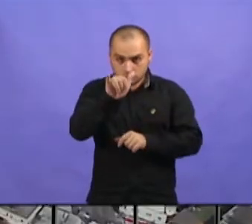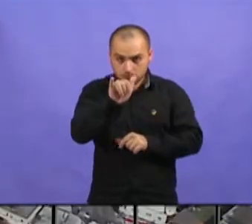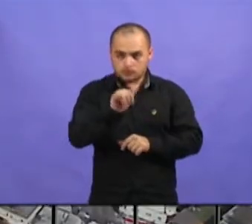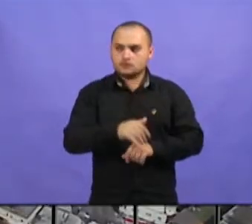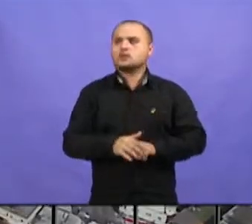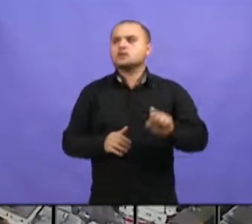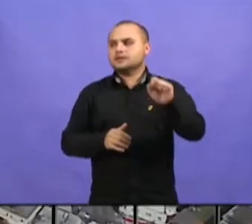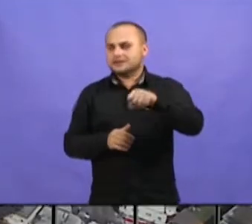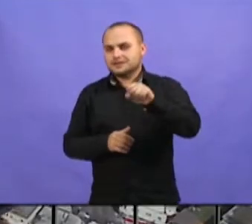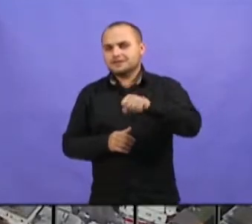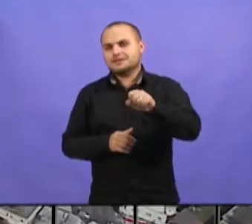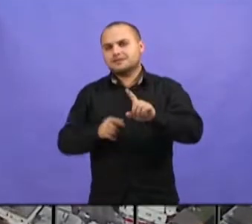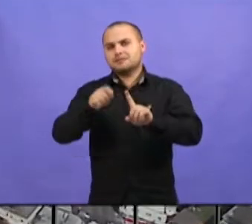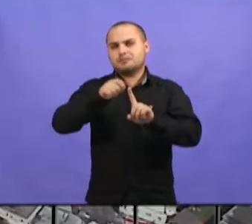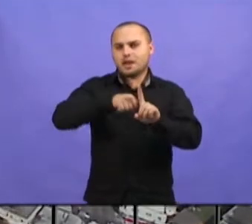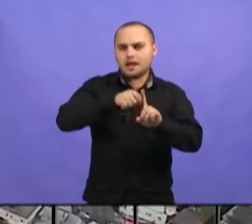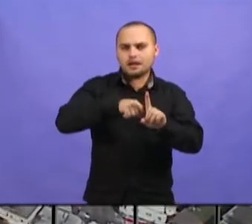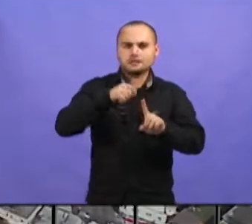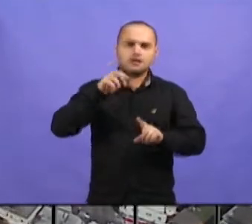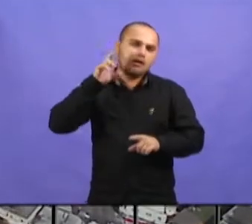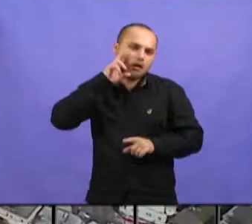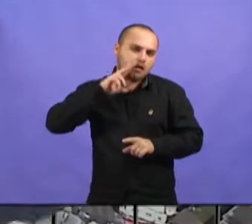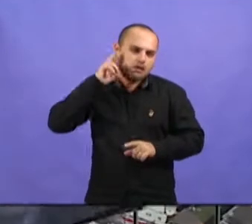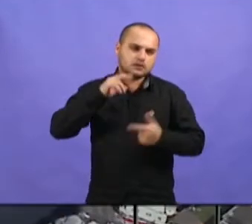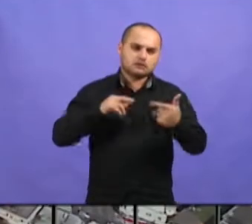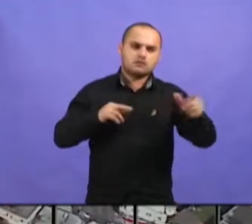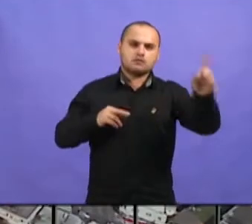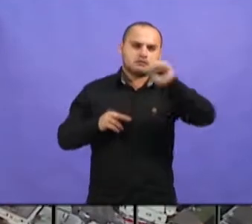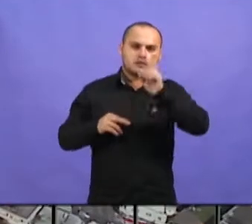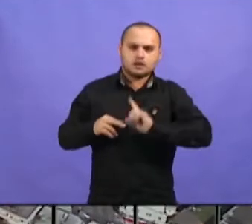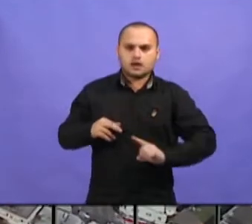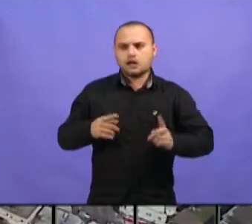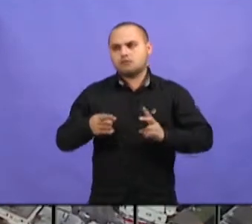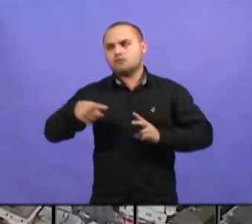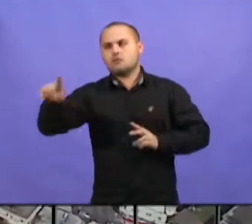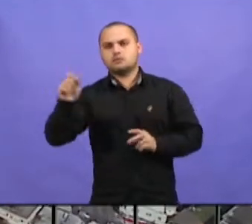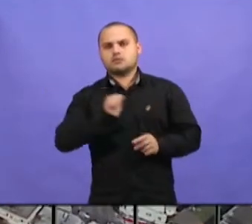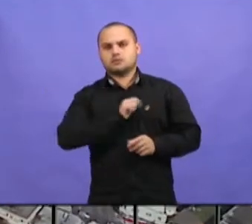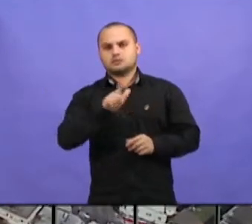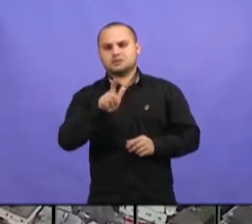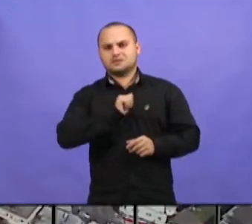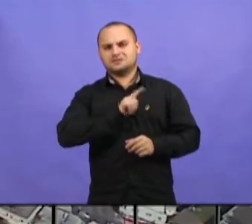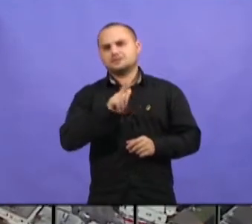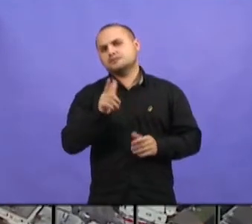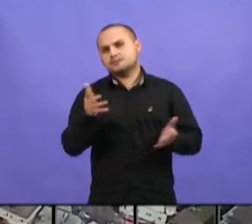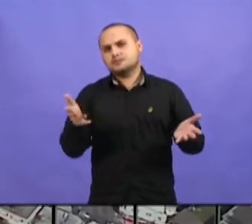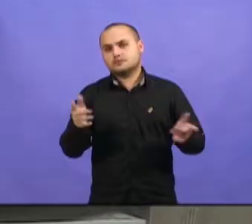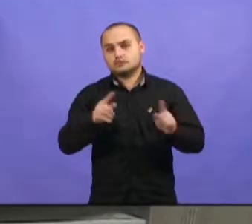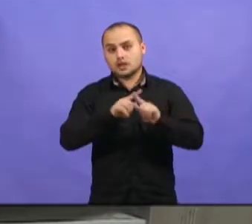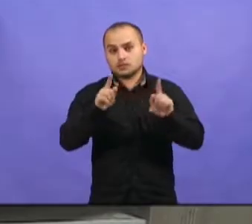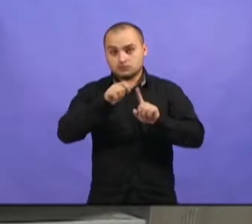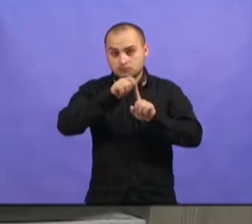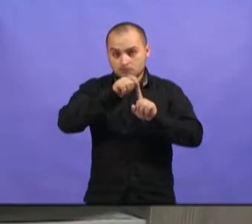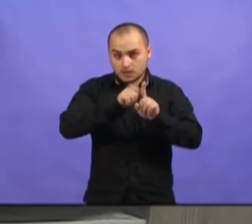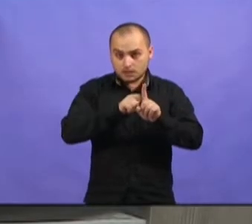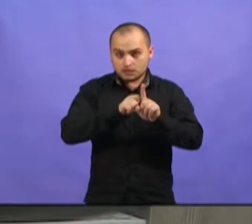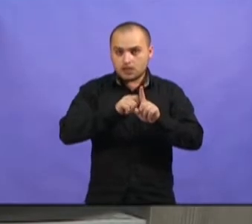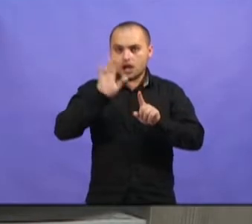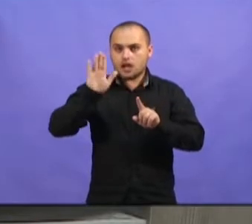é colorido, né? Então o mês rosa, o mês amarelo, o mês azul, né? O mês colorido vem para intensificação, né?